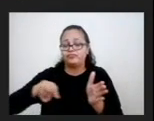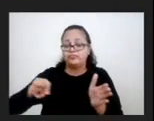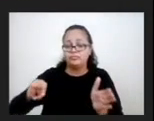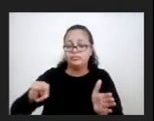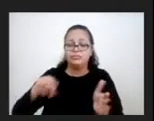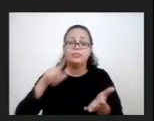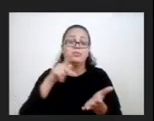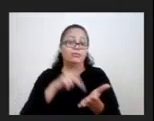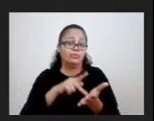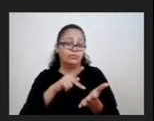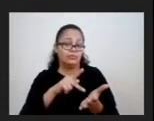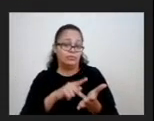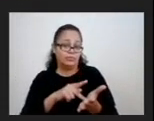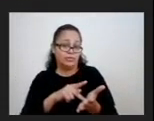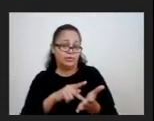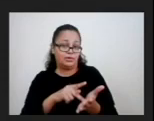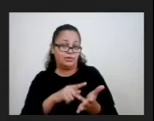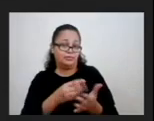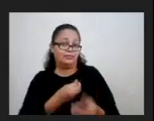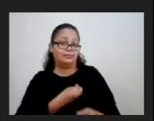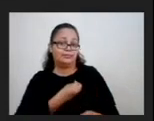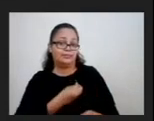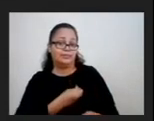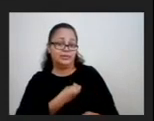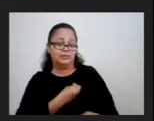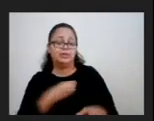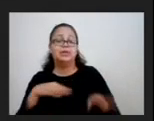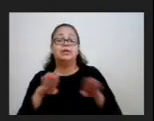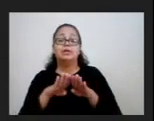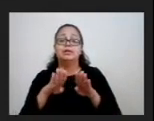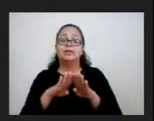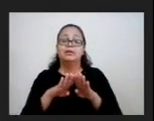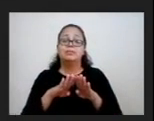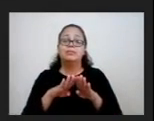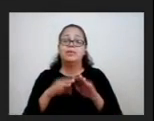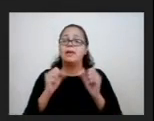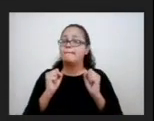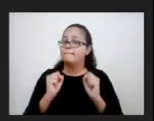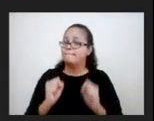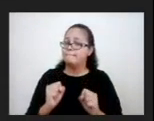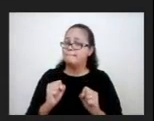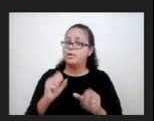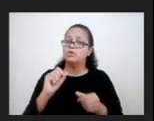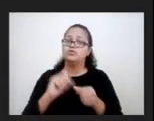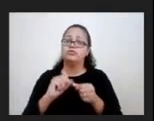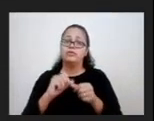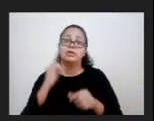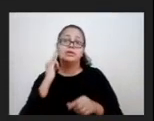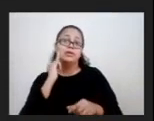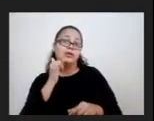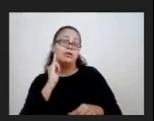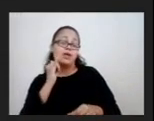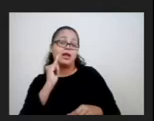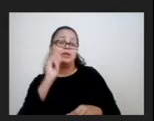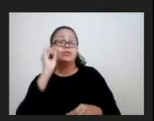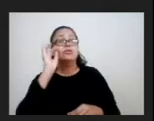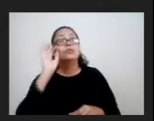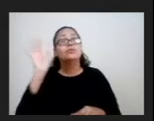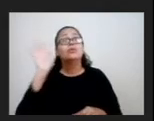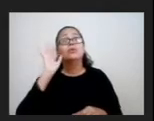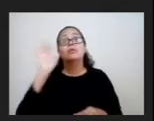fatos reais, que de fato ocorreram, também é possível criar relatos imaginários. Eu posso muito